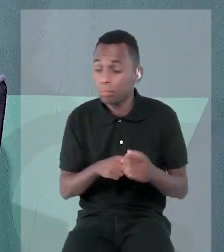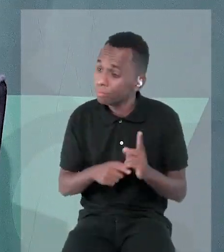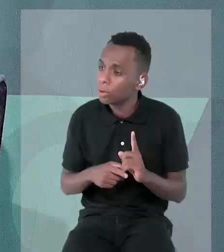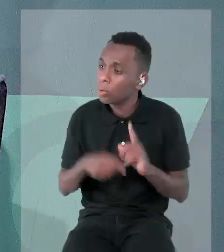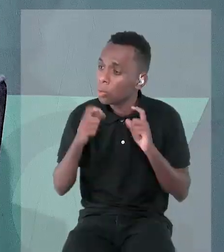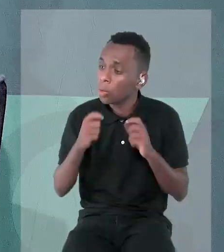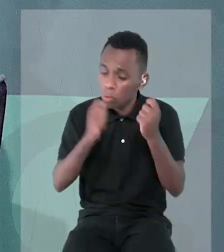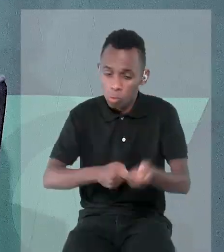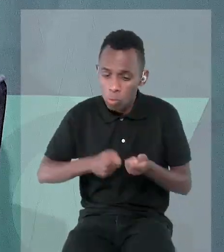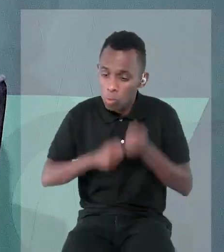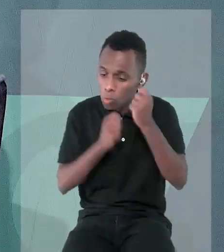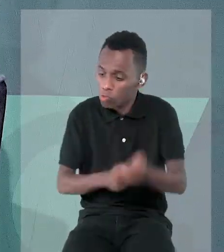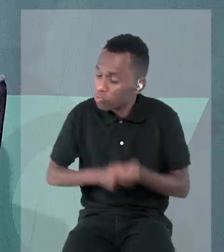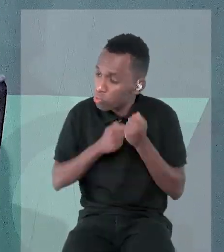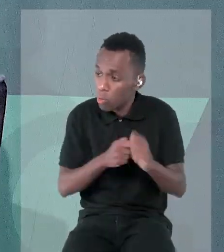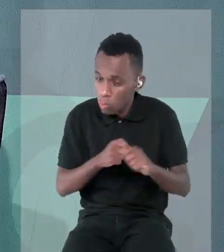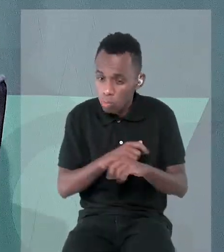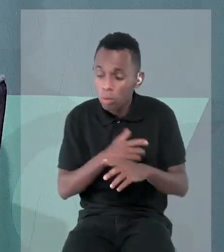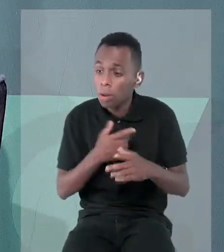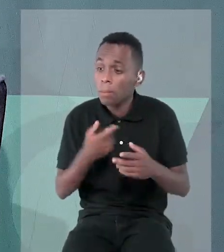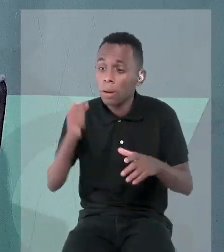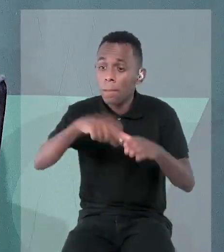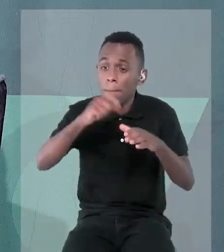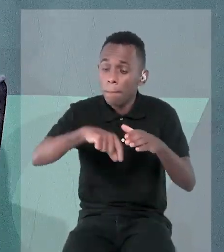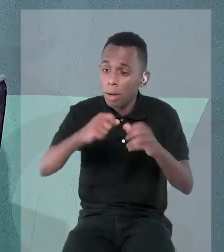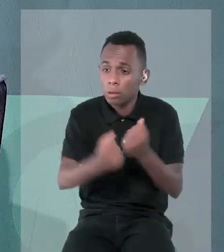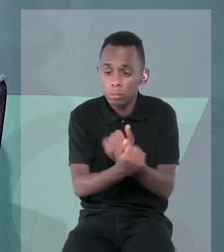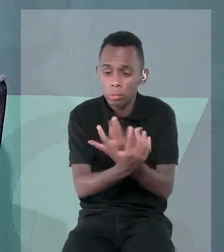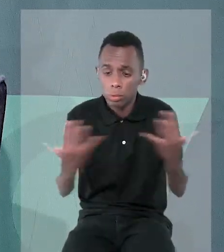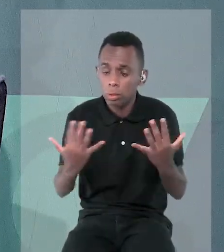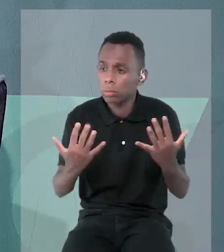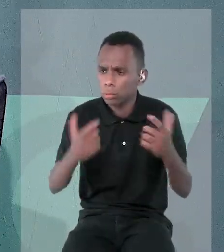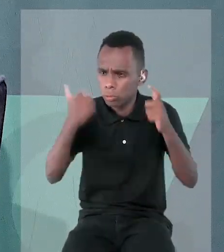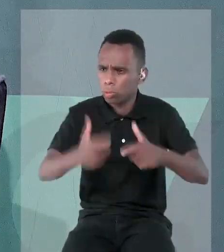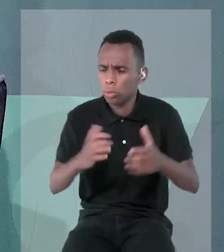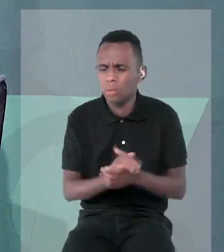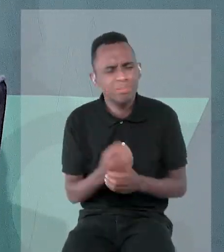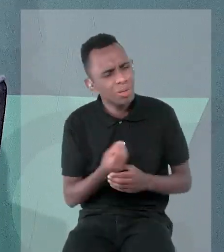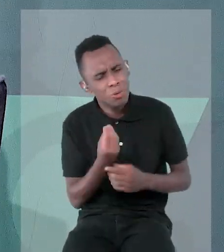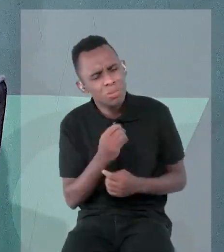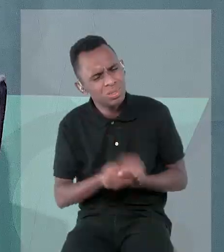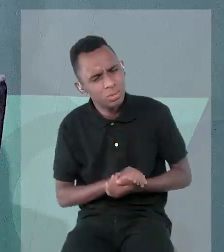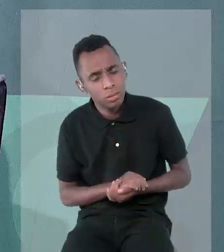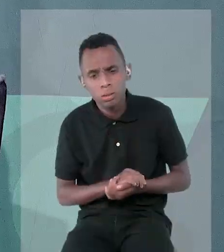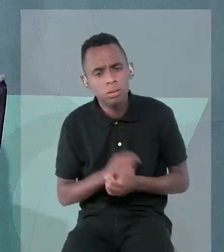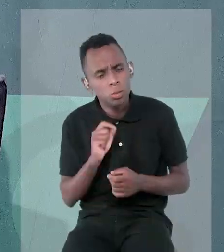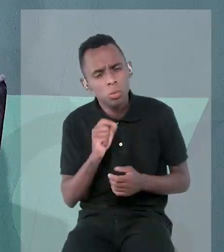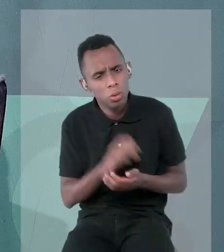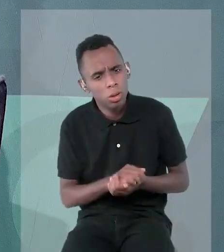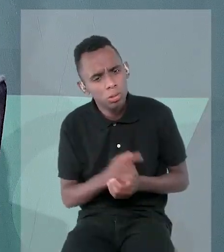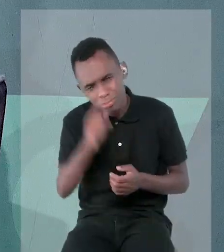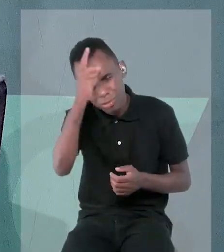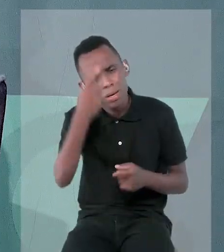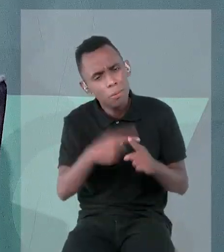de capinar a reserva legal dele para plantar capim na reserva legal. Mas como assim? O que é isso, né? De